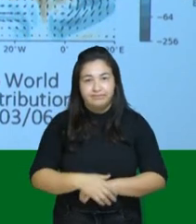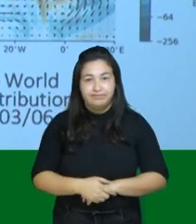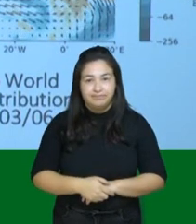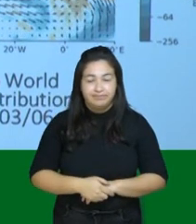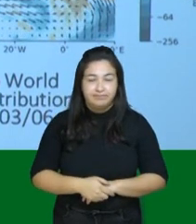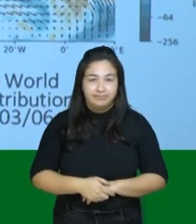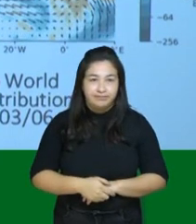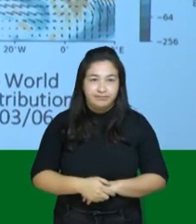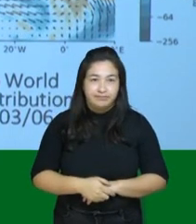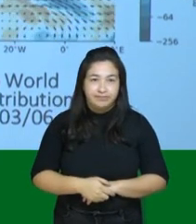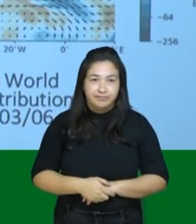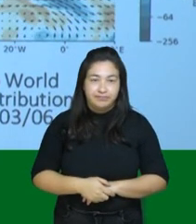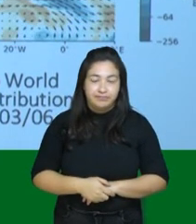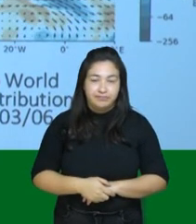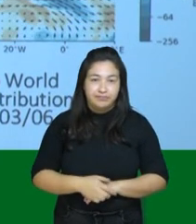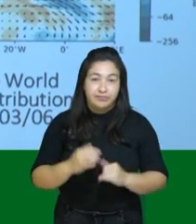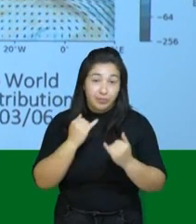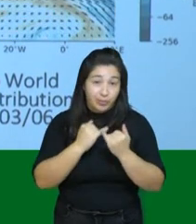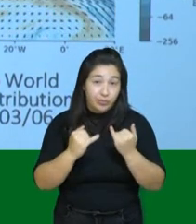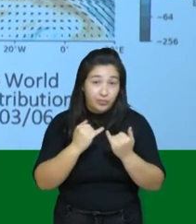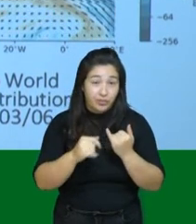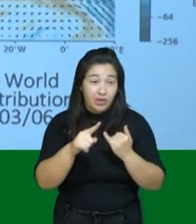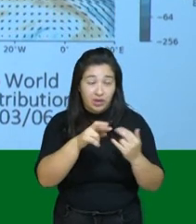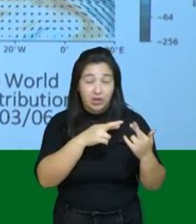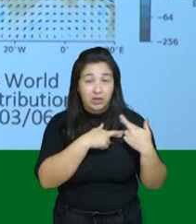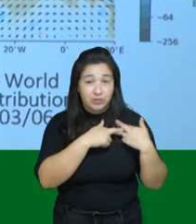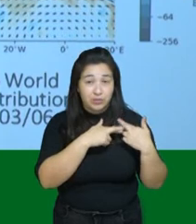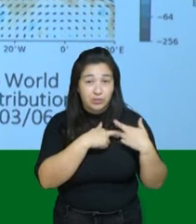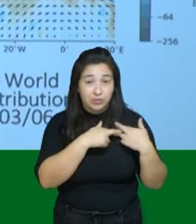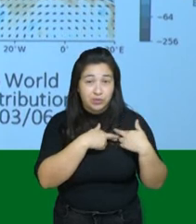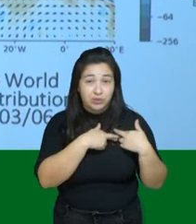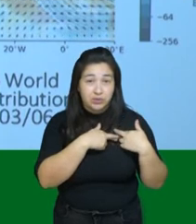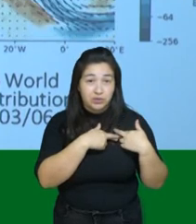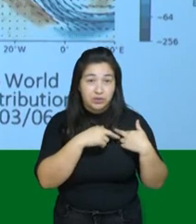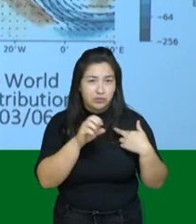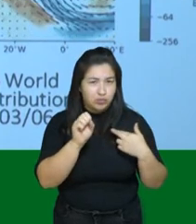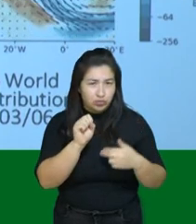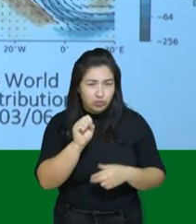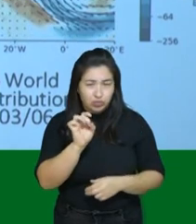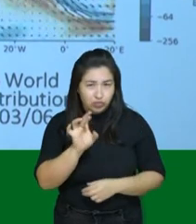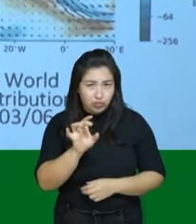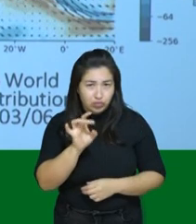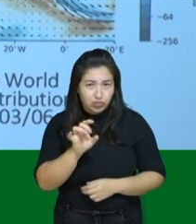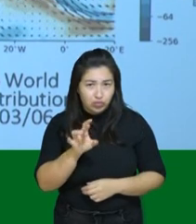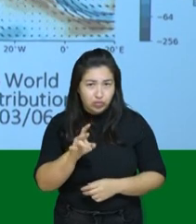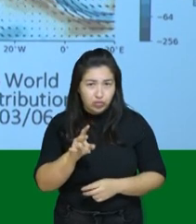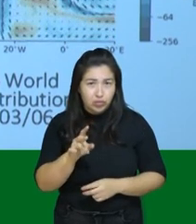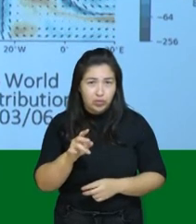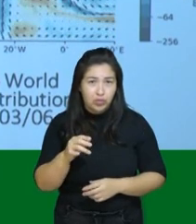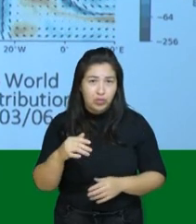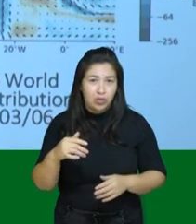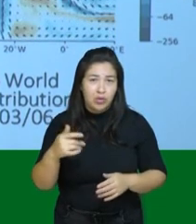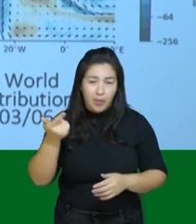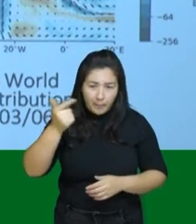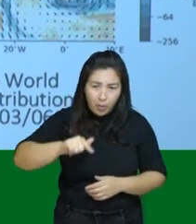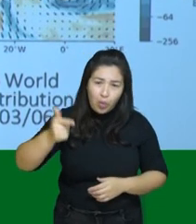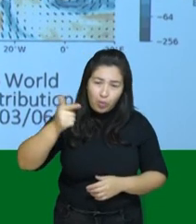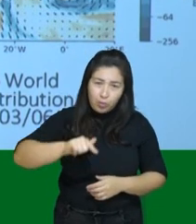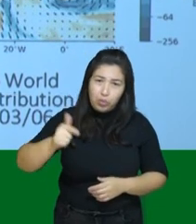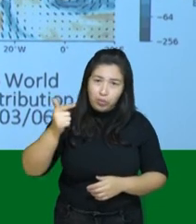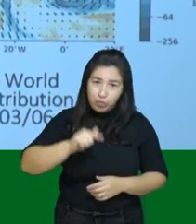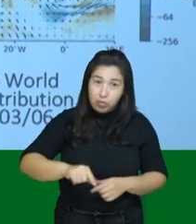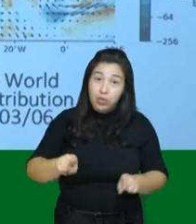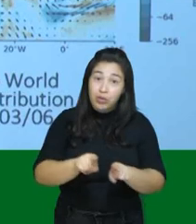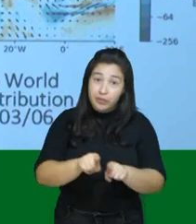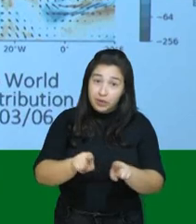foram responsabilizadas pela metade desse, vamos dizer assim, não só na frequência de ocorrência, mas também na intensidade